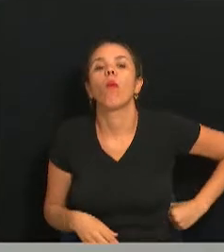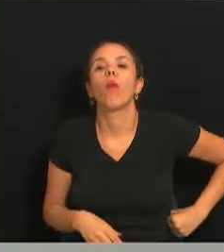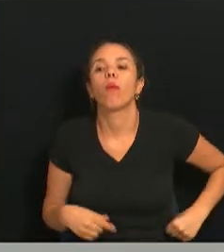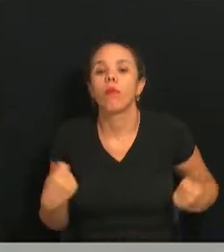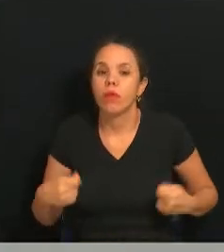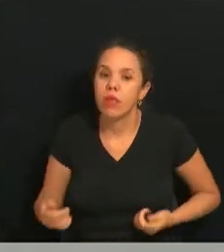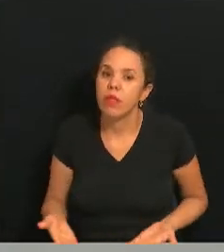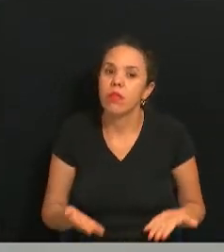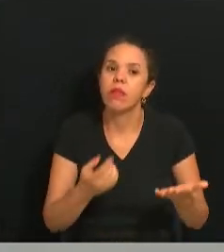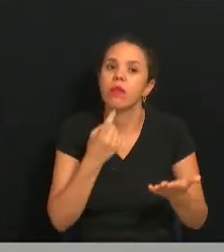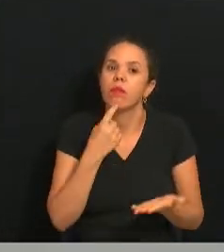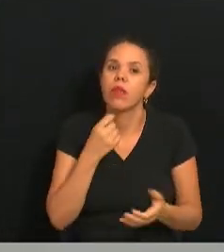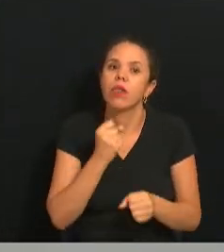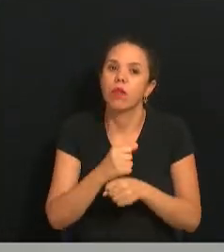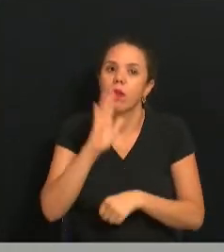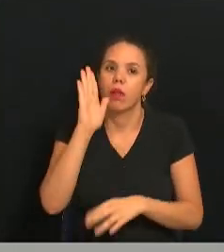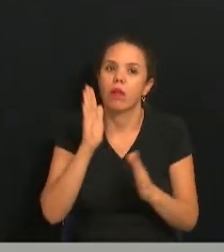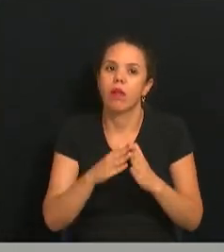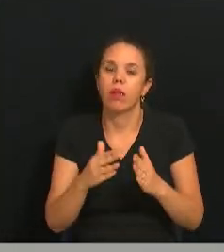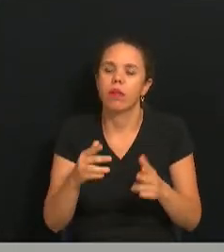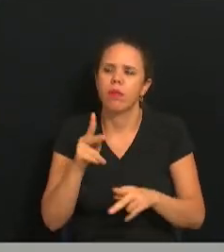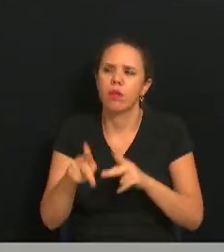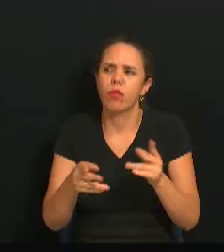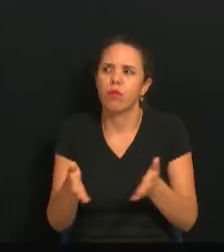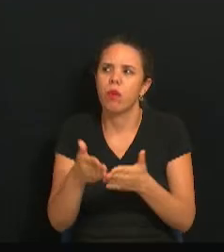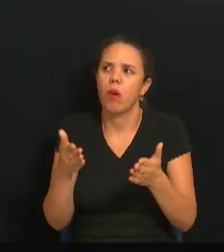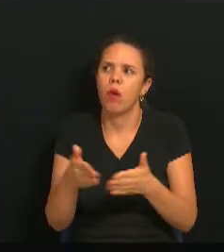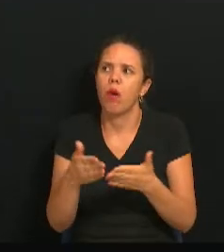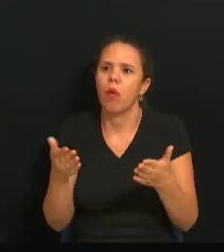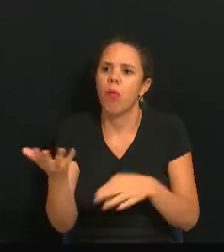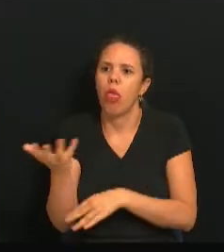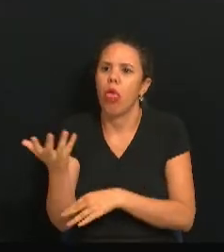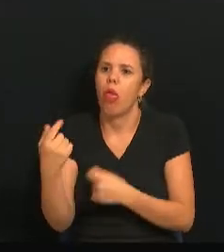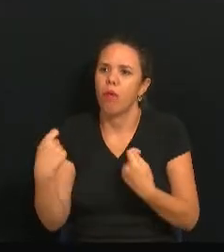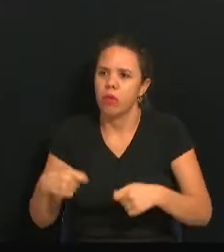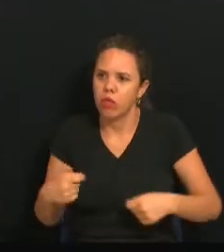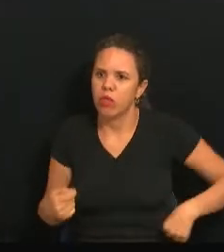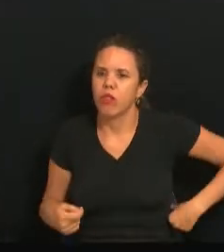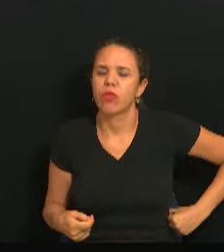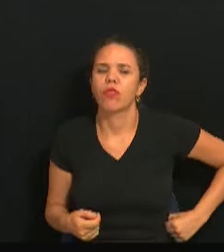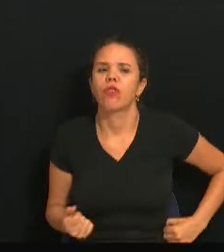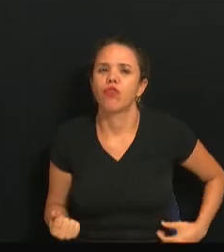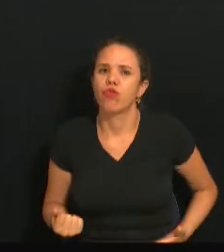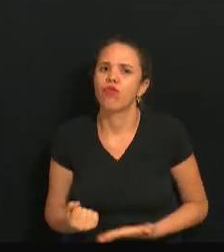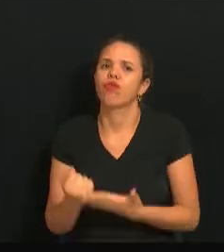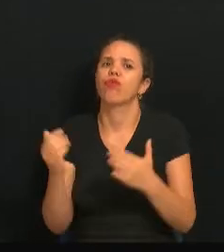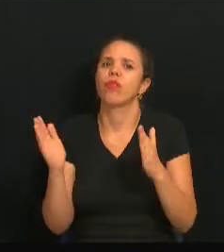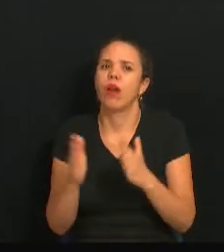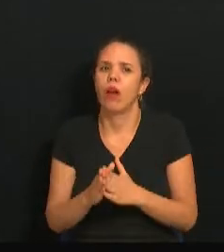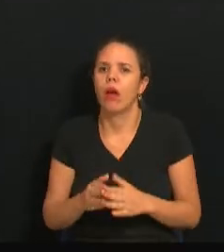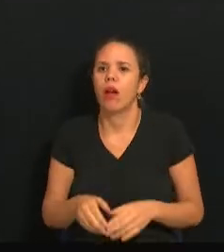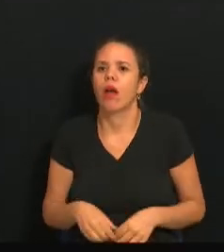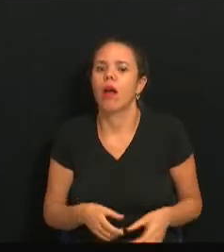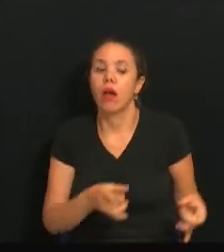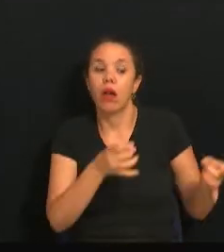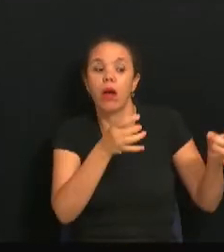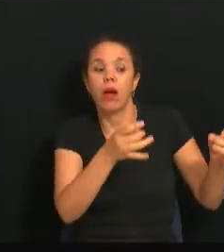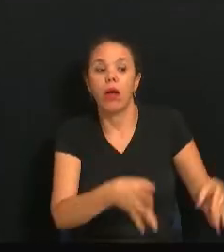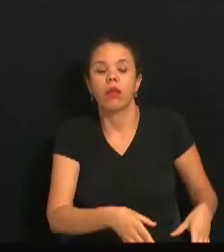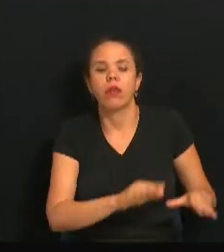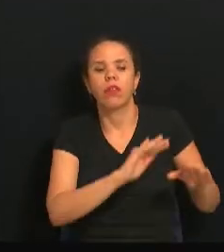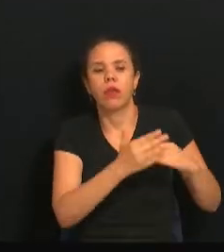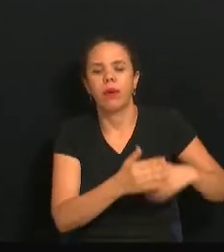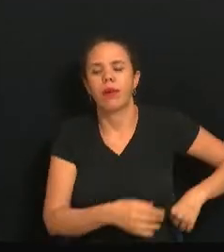né, em situação de vulnerabilidade, pessoas que realmente estão aí precisando, né, desocupar algumas áreas, enfim, eu acho